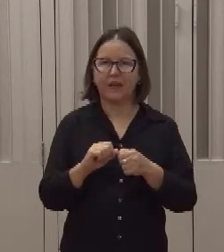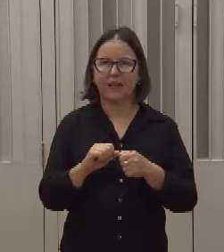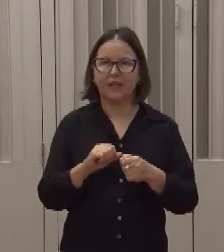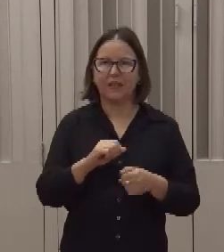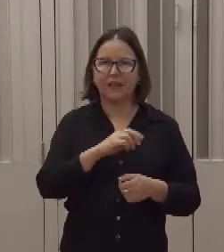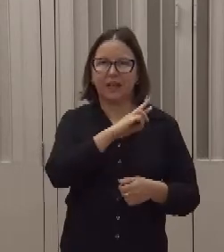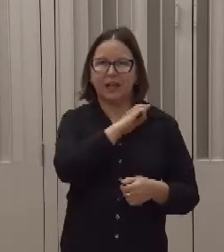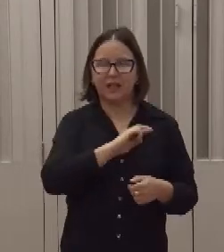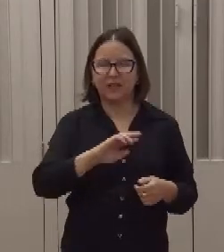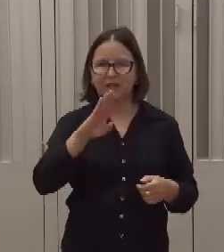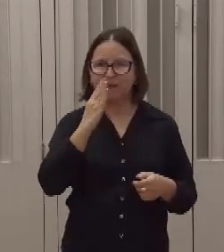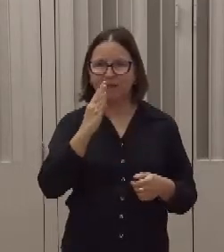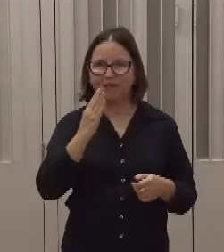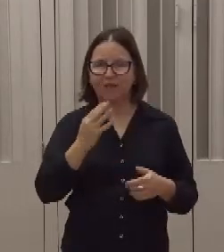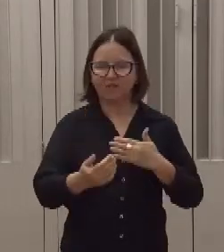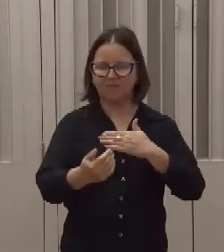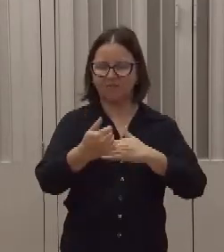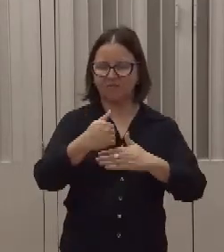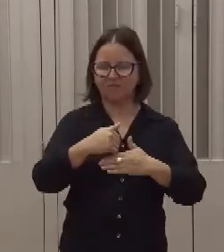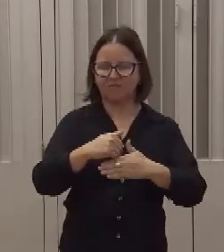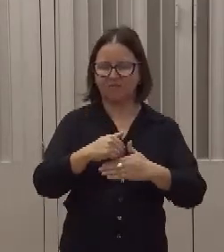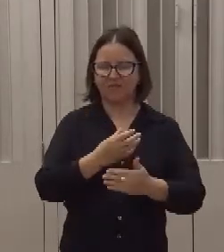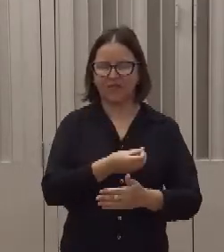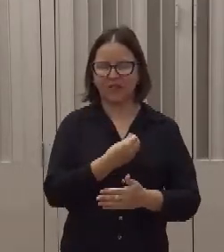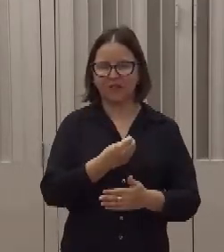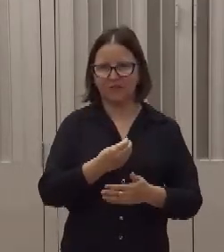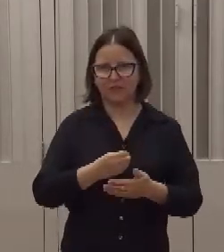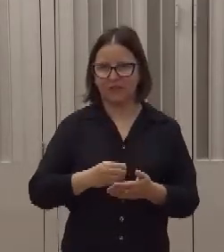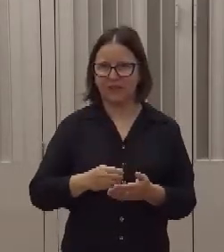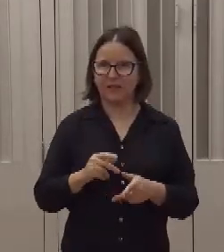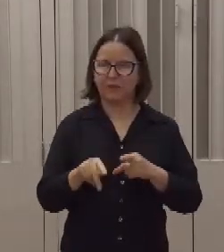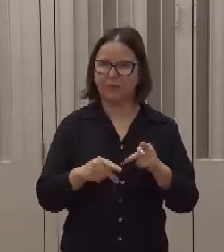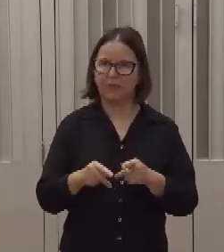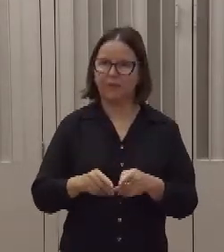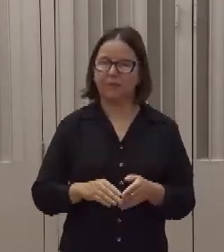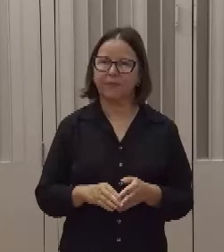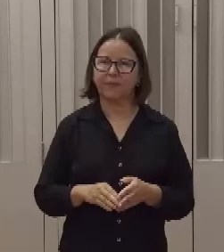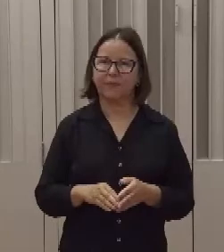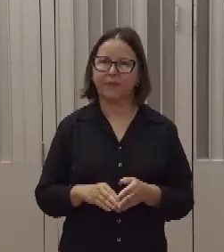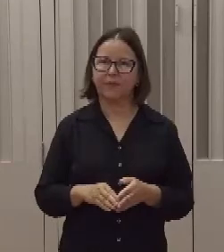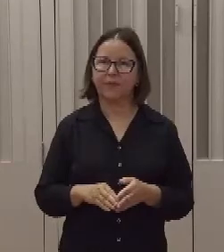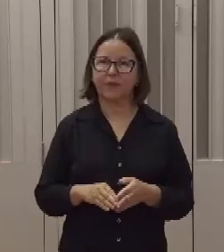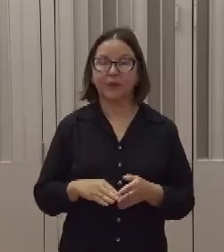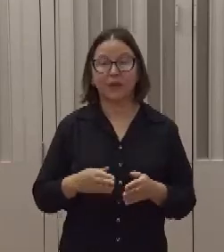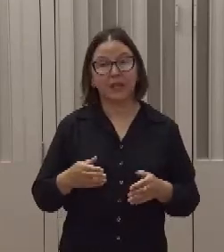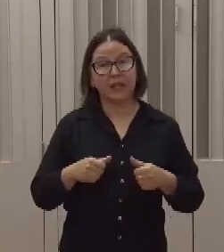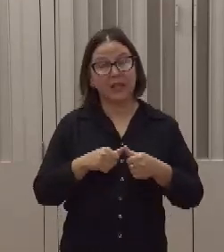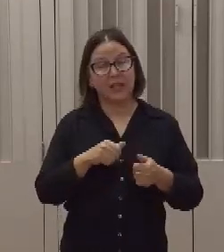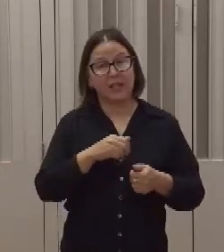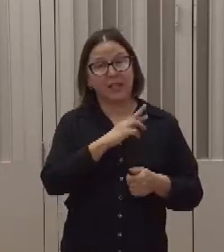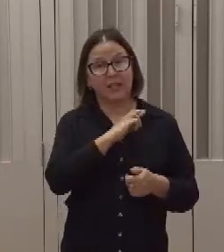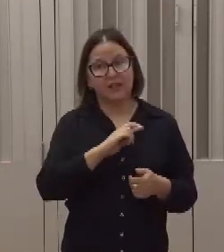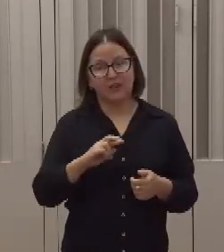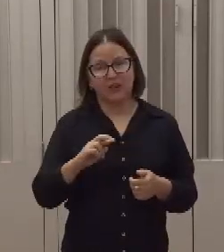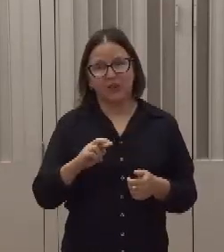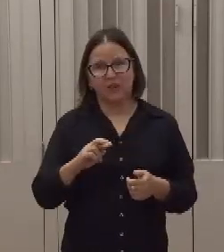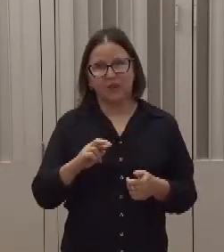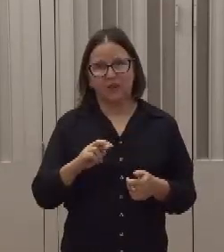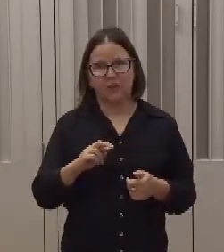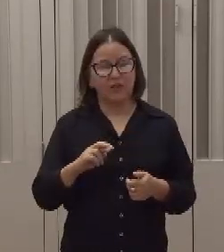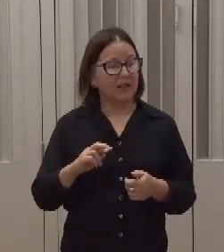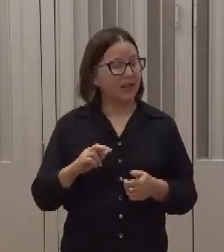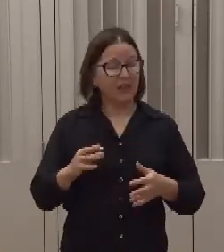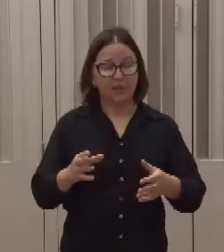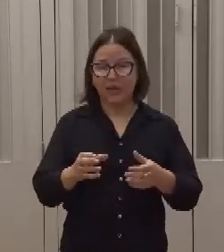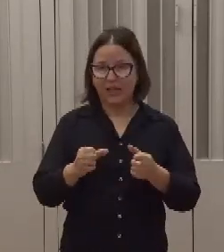E o gnosticismo moderno, assim como o secularismo, nega não só que o Filho de Deus caminhou entre nós, na pessoa de